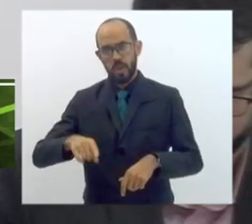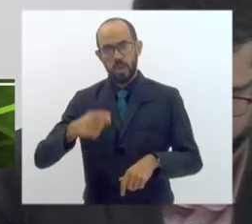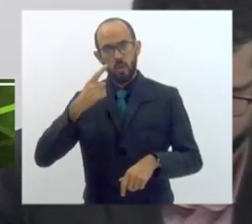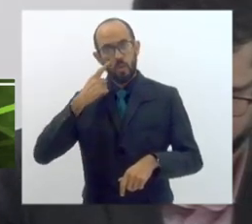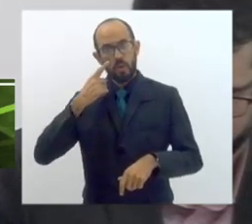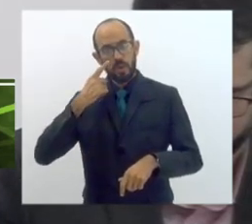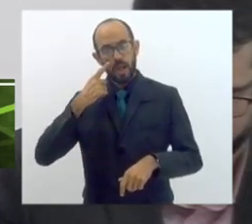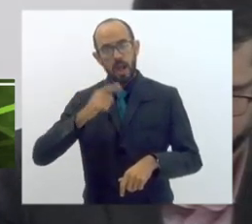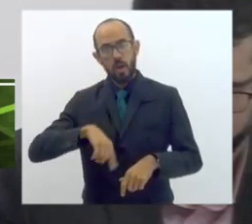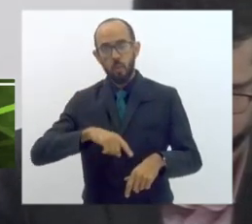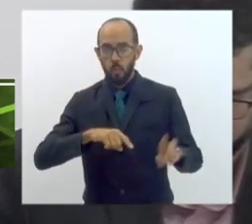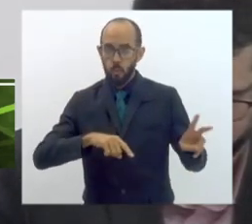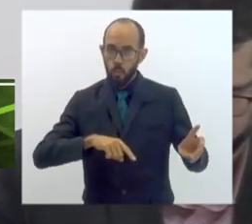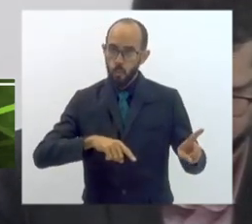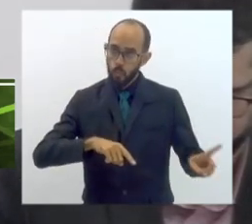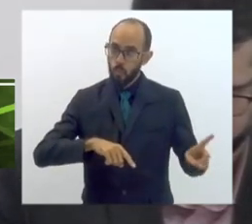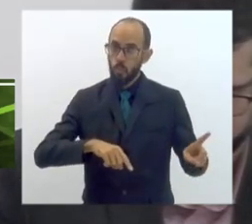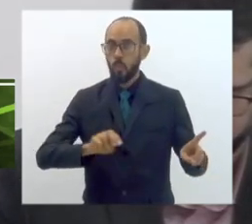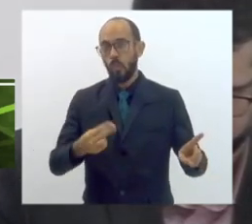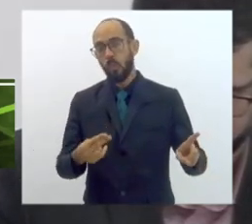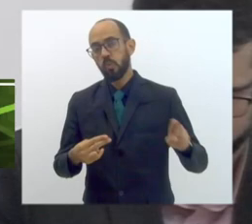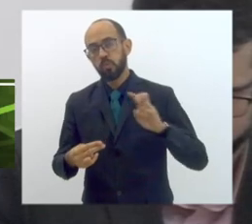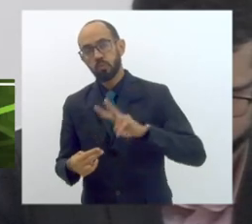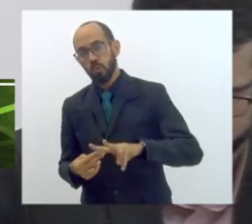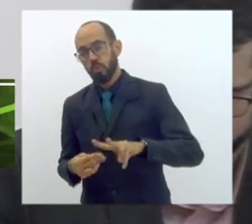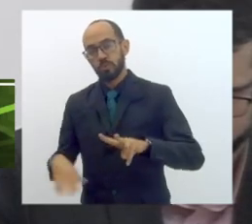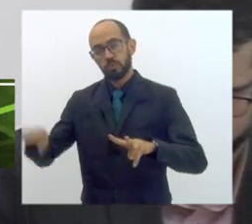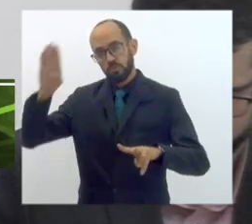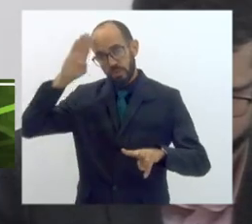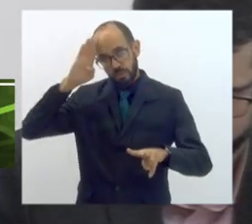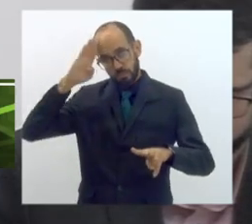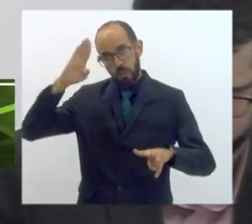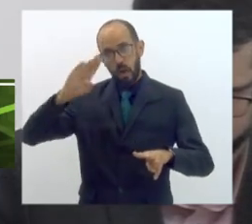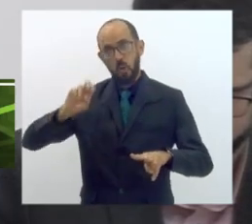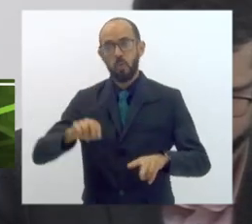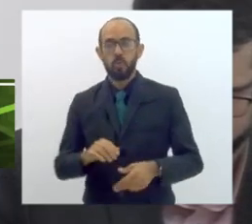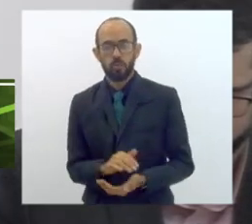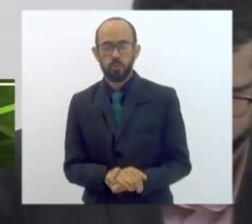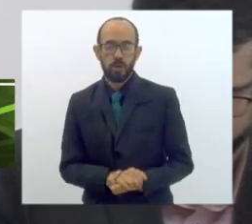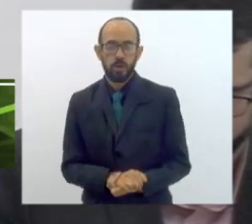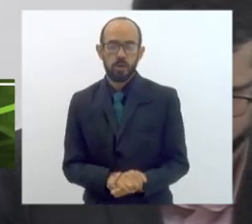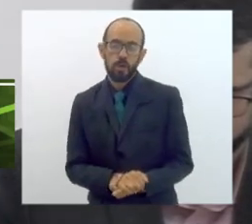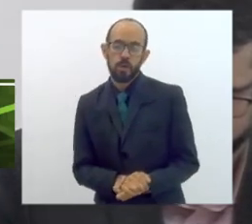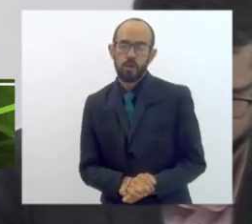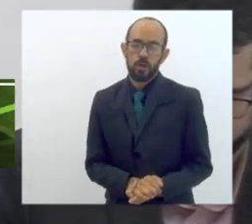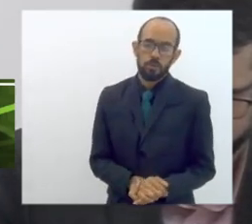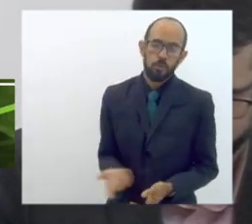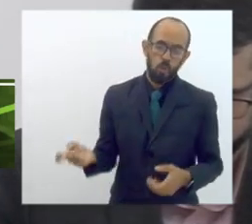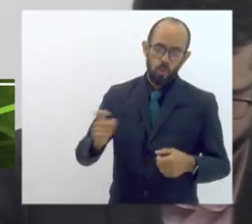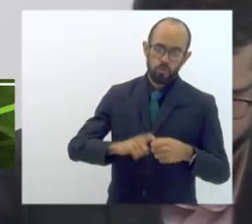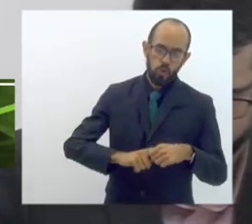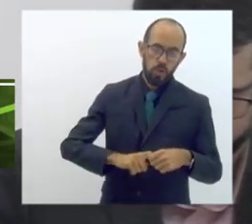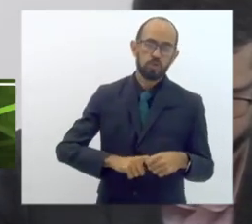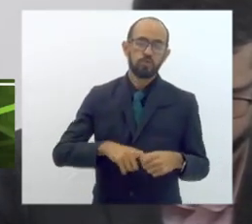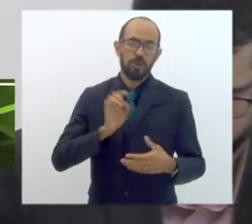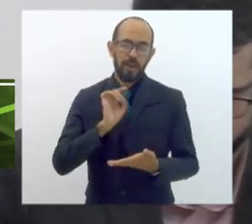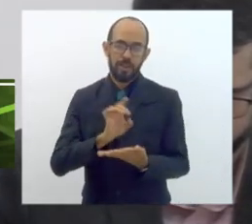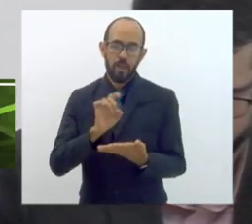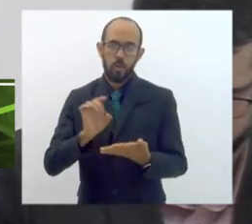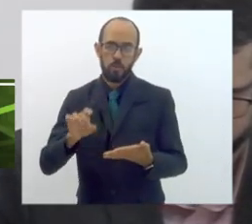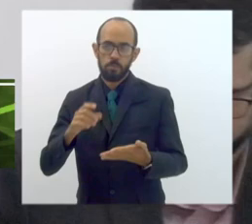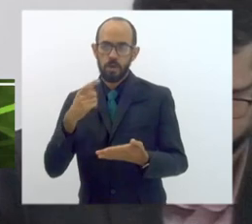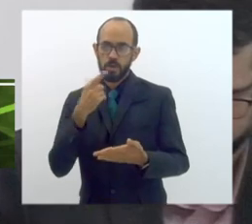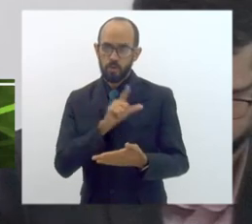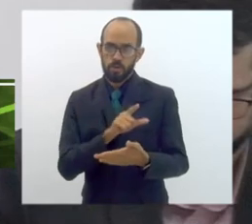prioridade, um, dois, que já está sendo estudado. O ideal é um mesmo, ou dois no máximo, para o consórcio, por consórcio, para que a